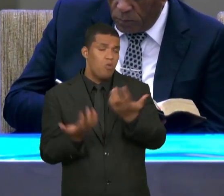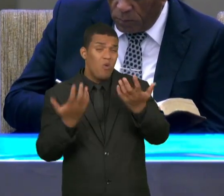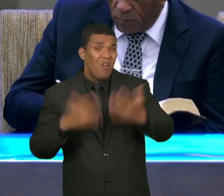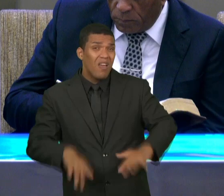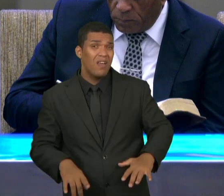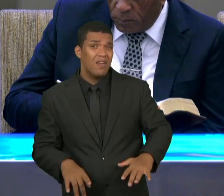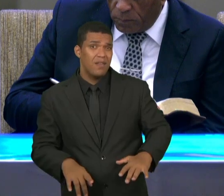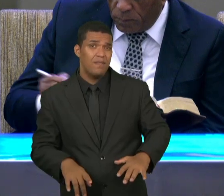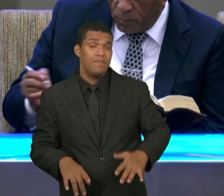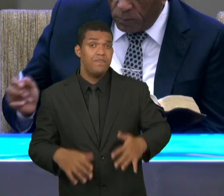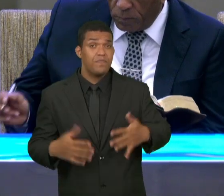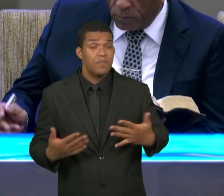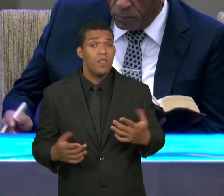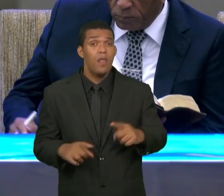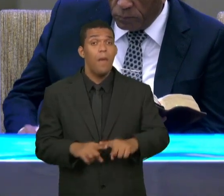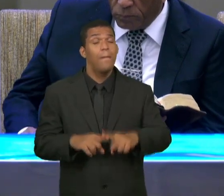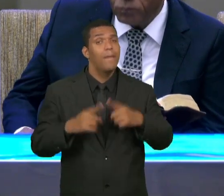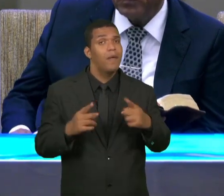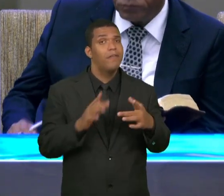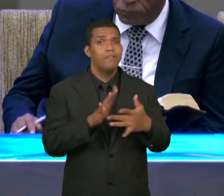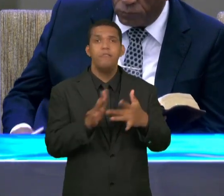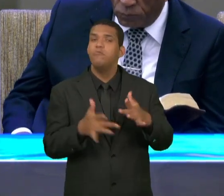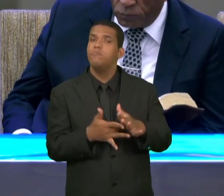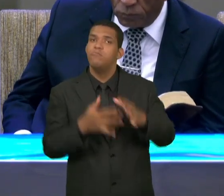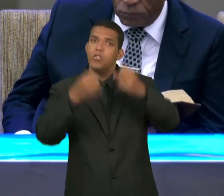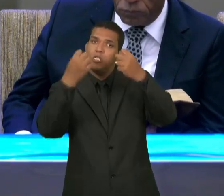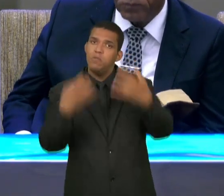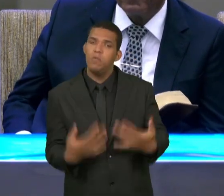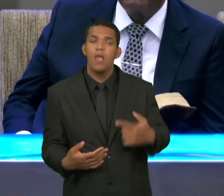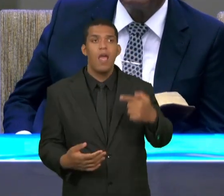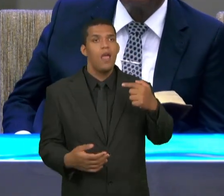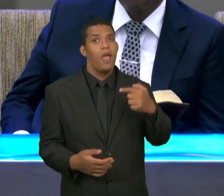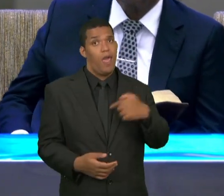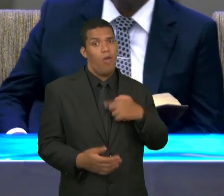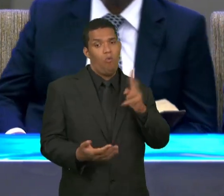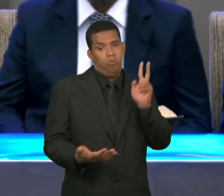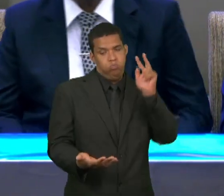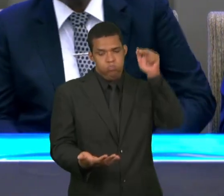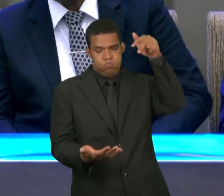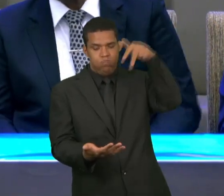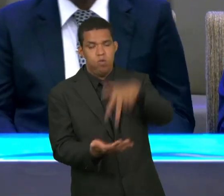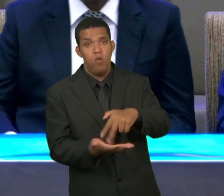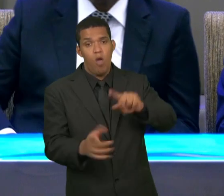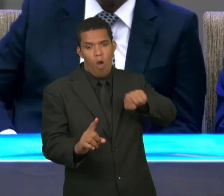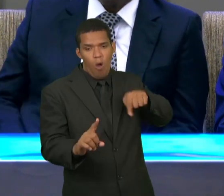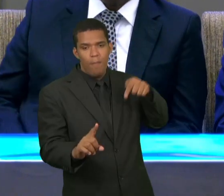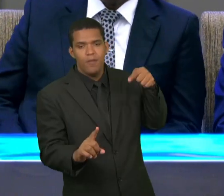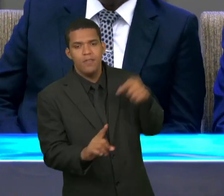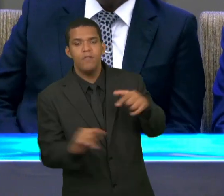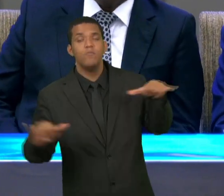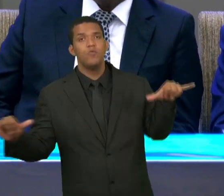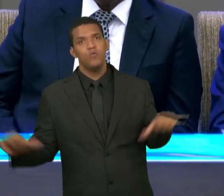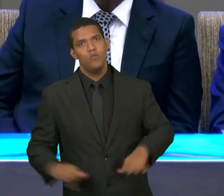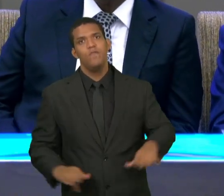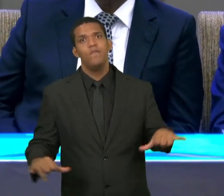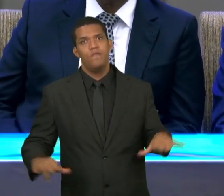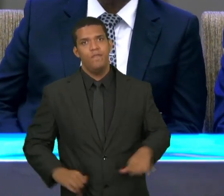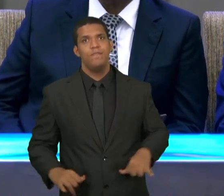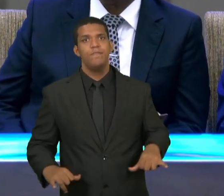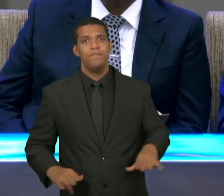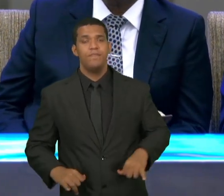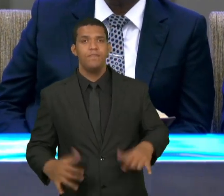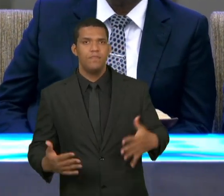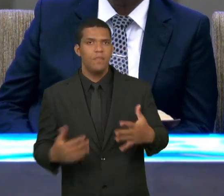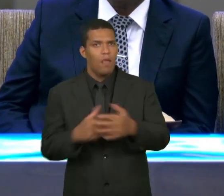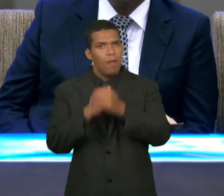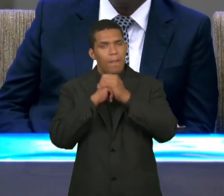Jesus, ele disse: para isso vim, para isso nasci. Quer dizer, Jesus está dizendo: há um propósito. Diga